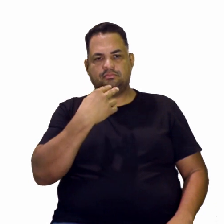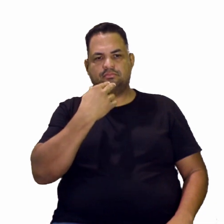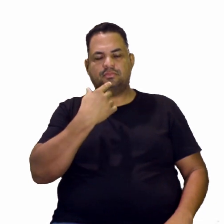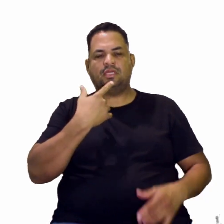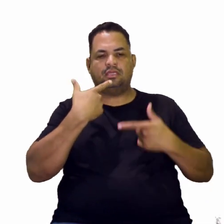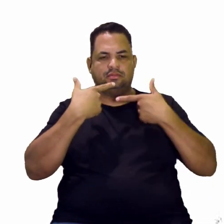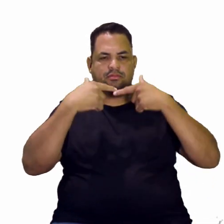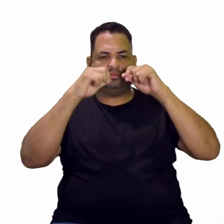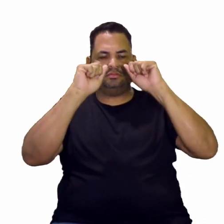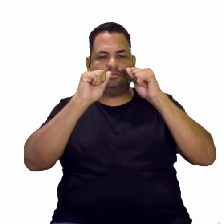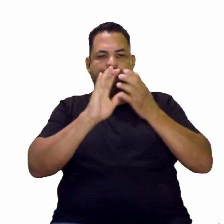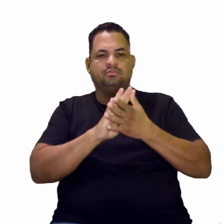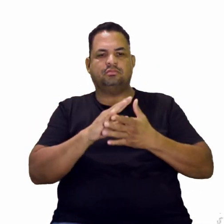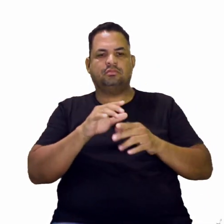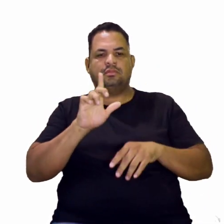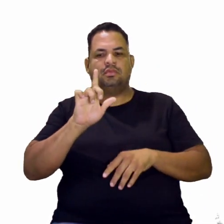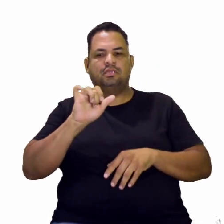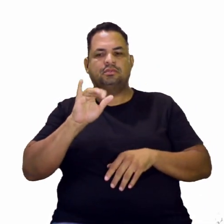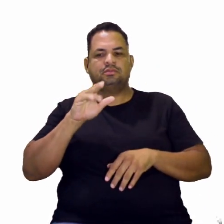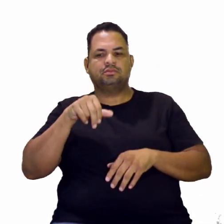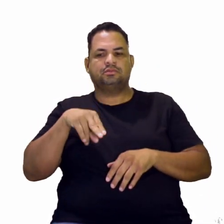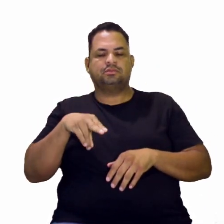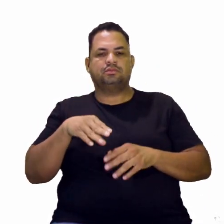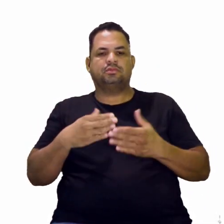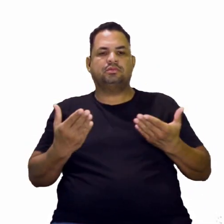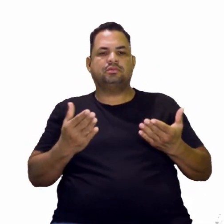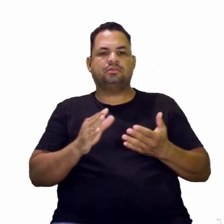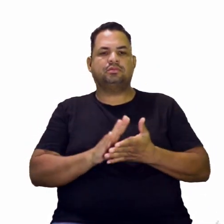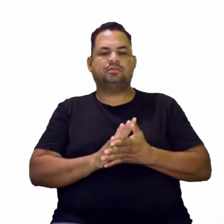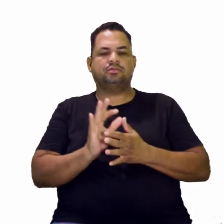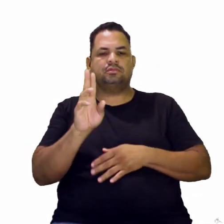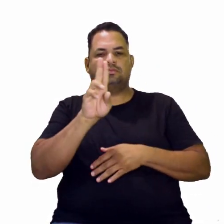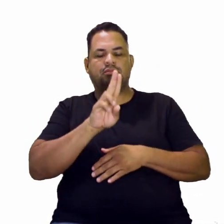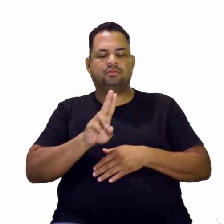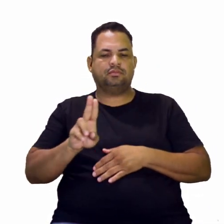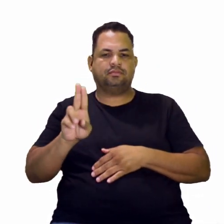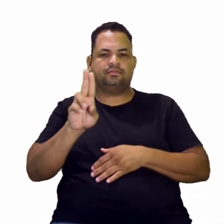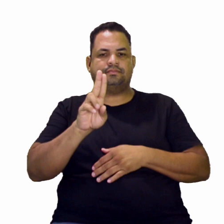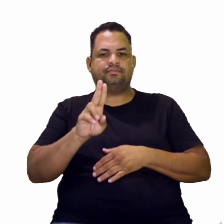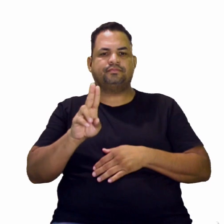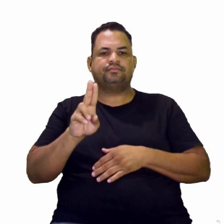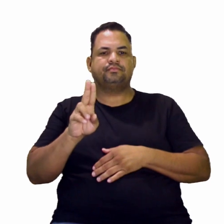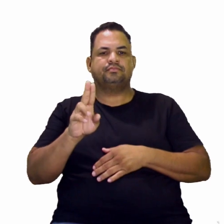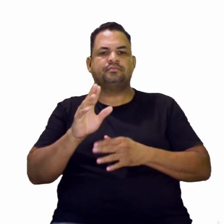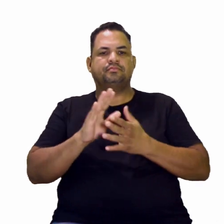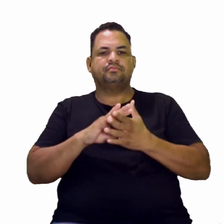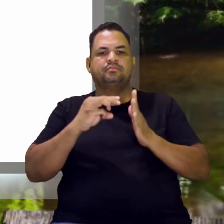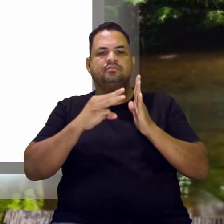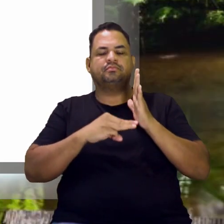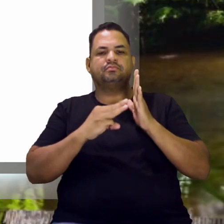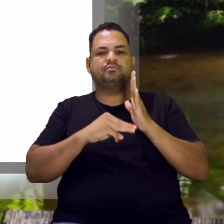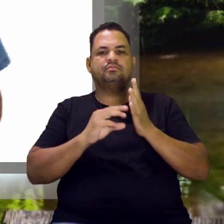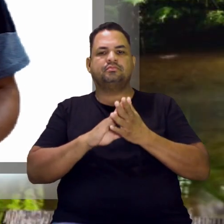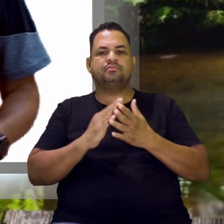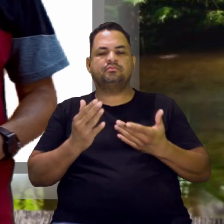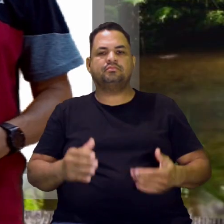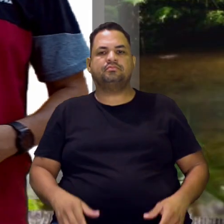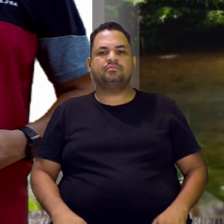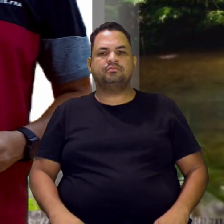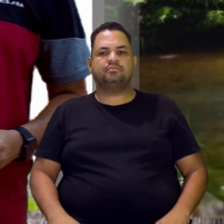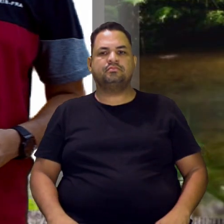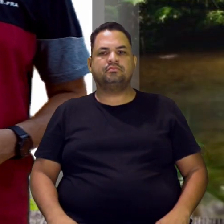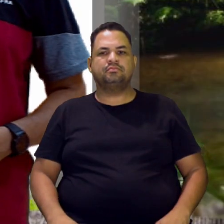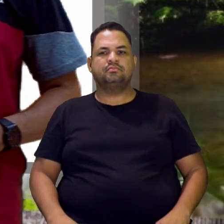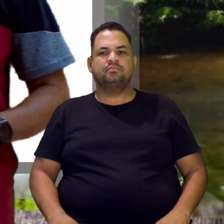linguagem em latim. Essa linguagem é usada nessa metodologia, pode olhar aqui para mim,